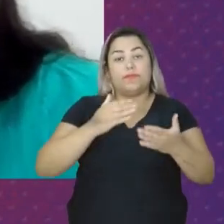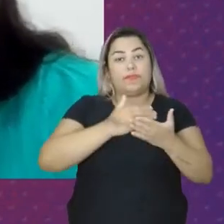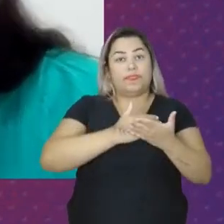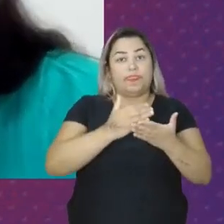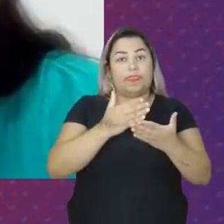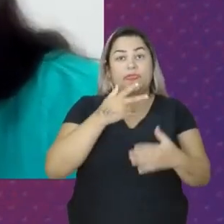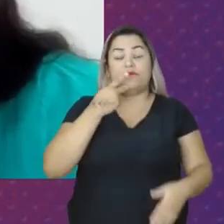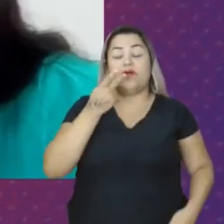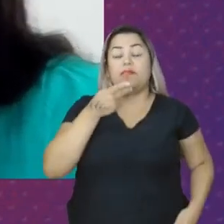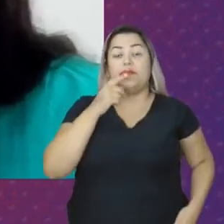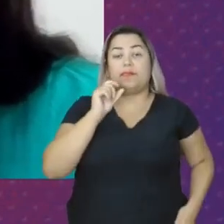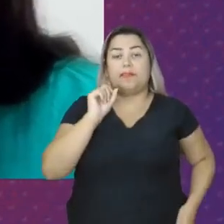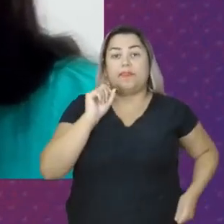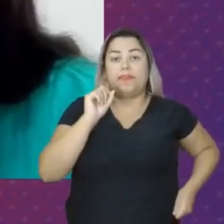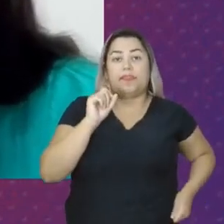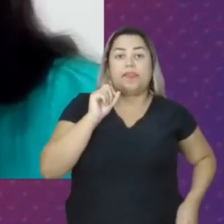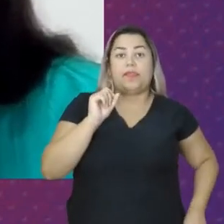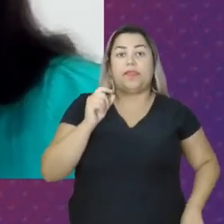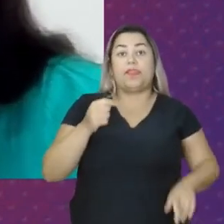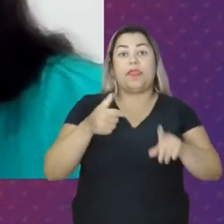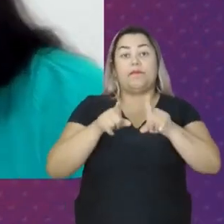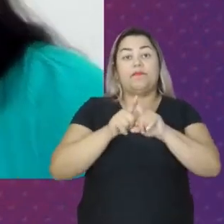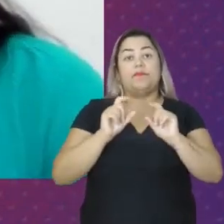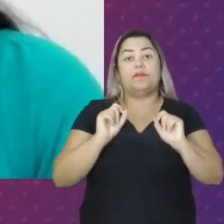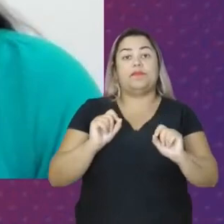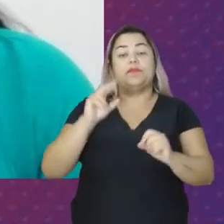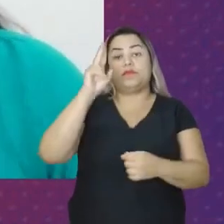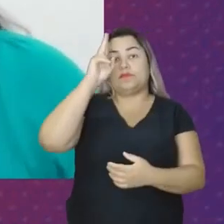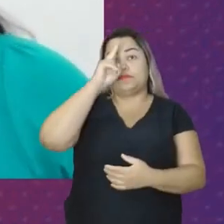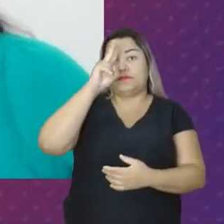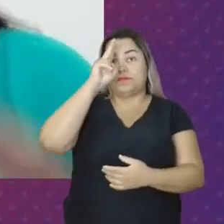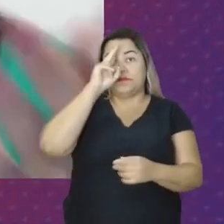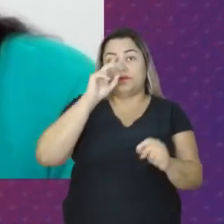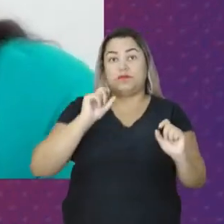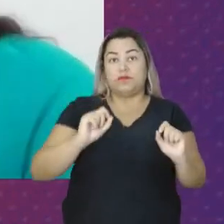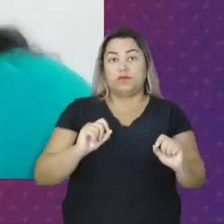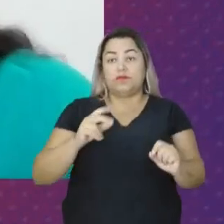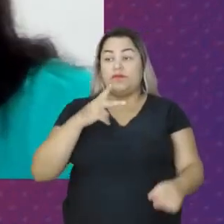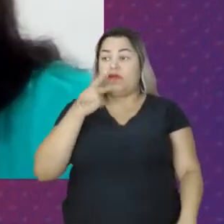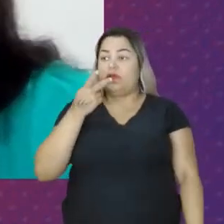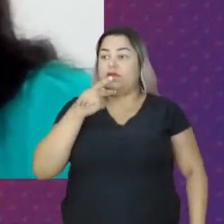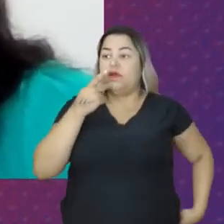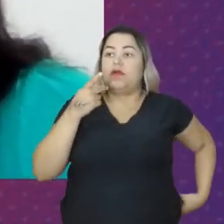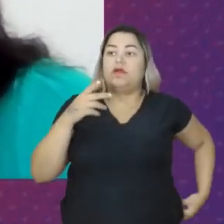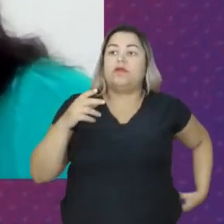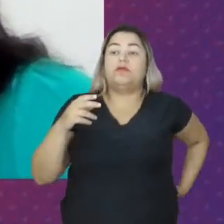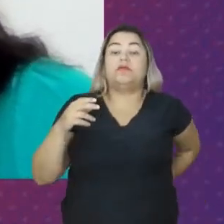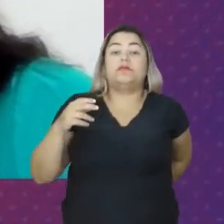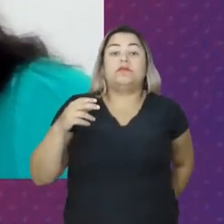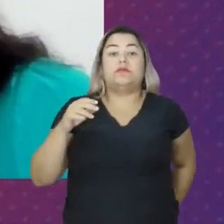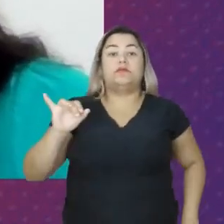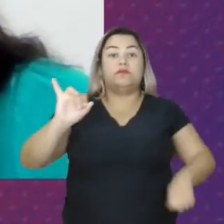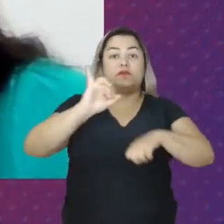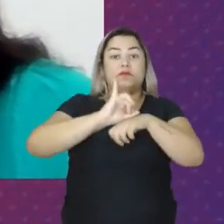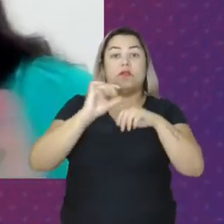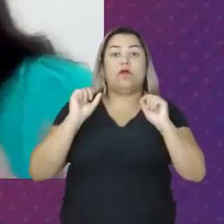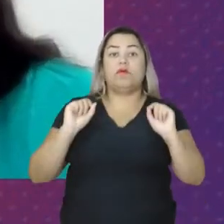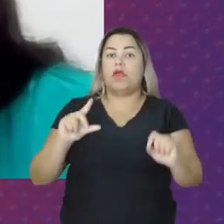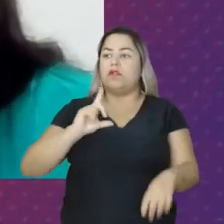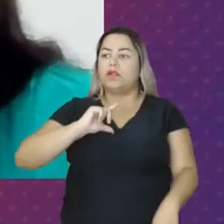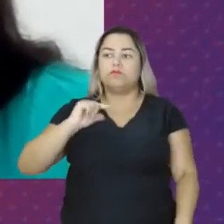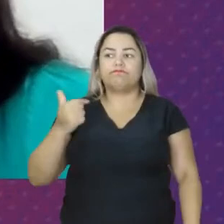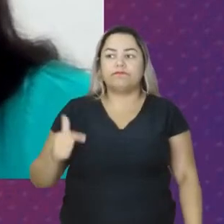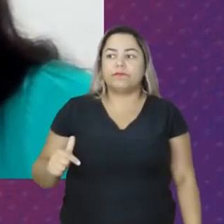iniciar, falando um pouco sobre esse panorama histórico. Eu queria colocar que a Central, ela não